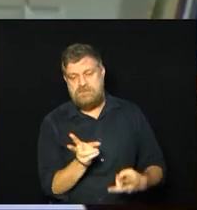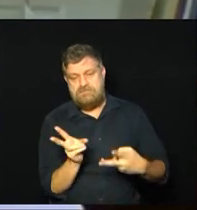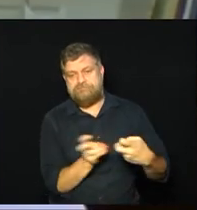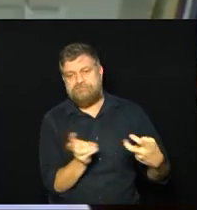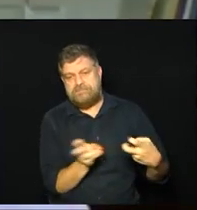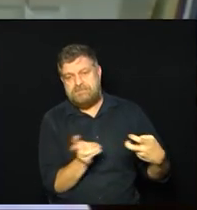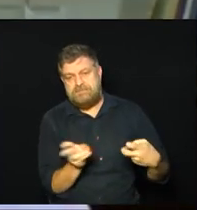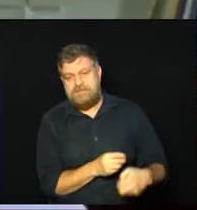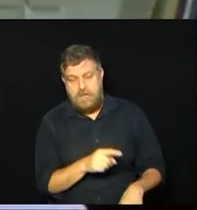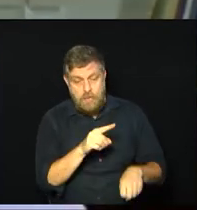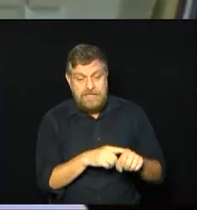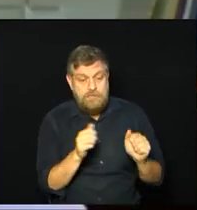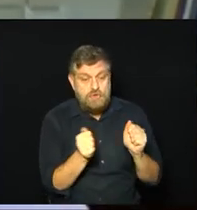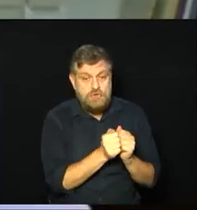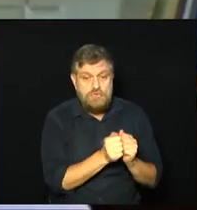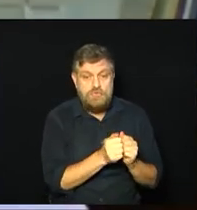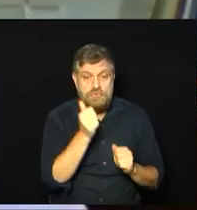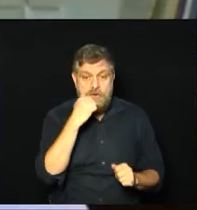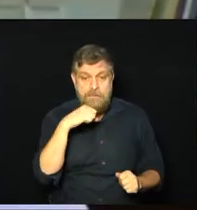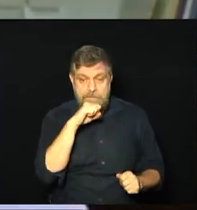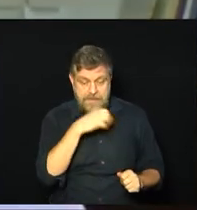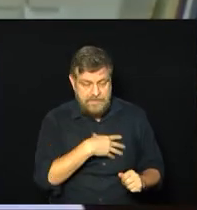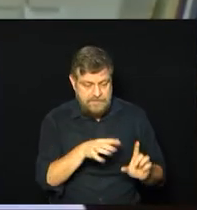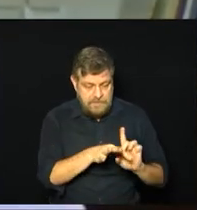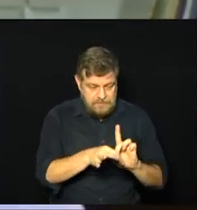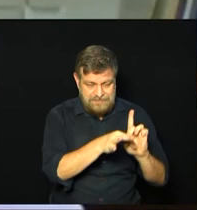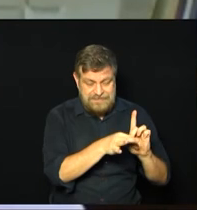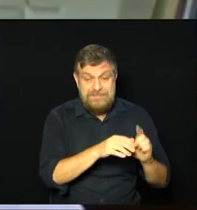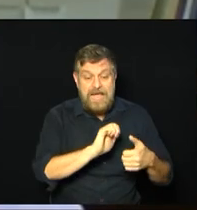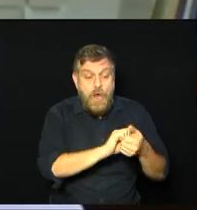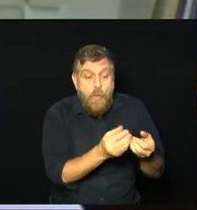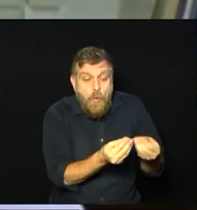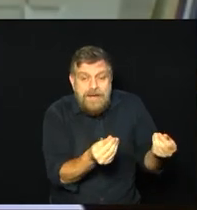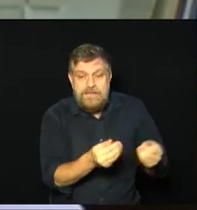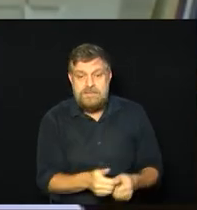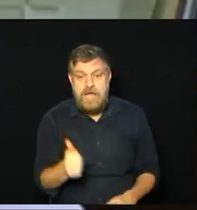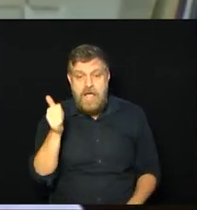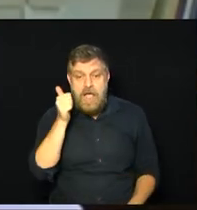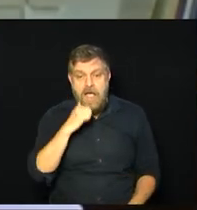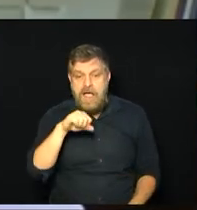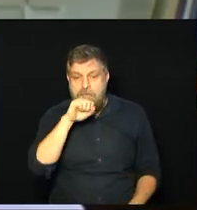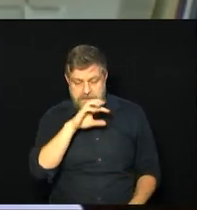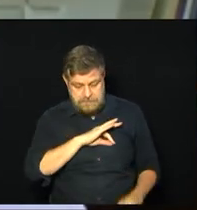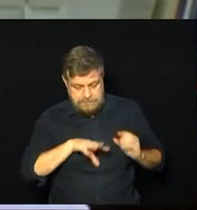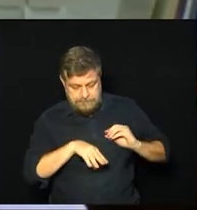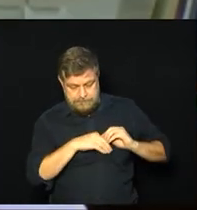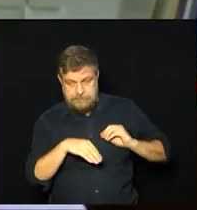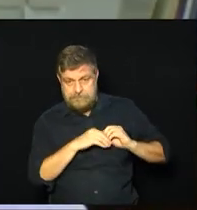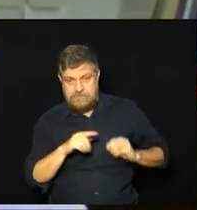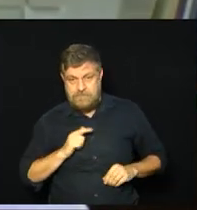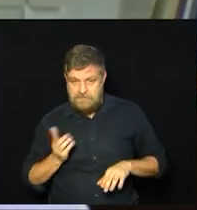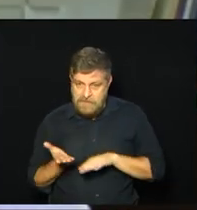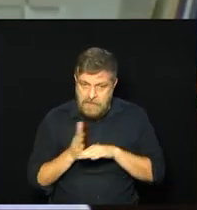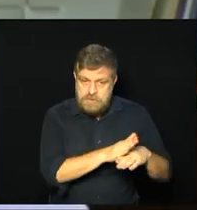tempo com os filhos precisa ser de qualidade. Uma mãe que vai trazer um complemento financeiro para a família, isso vai trazer